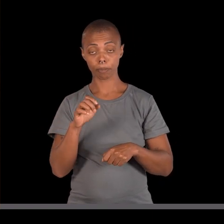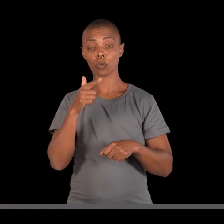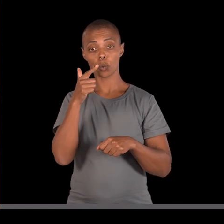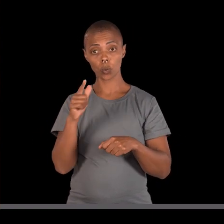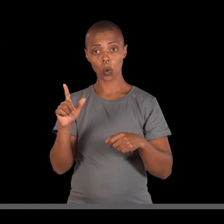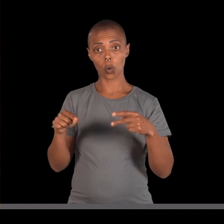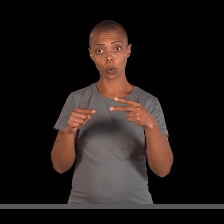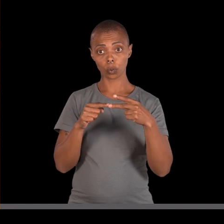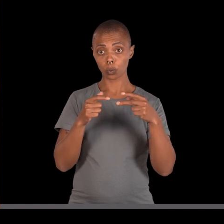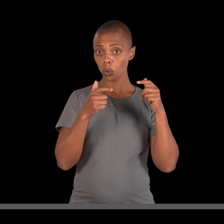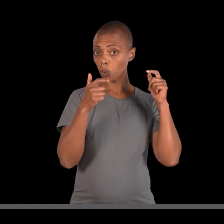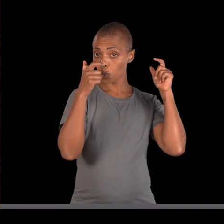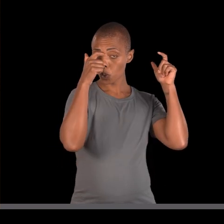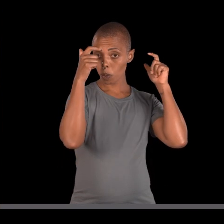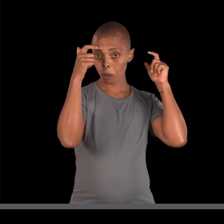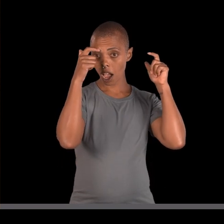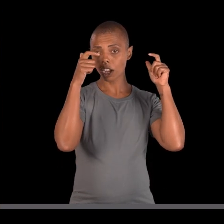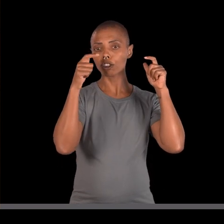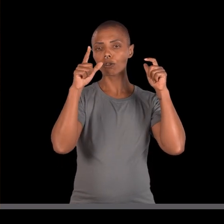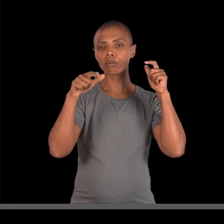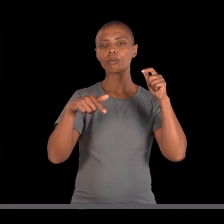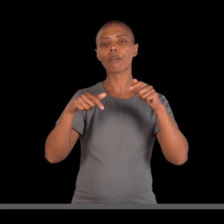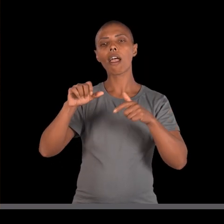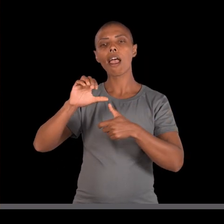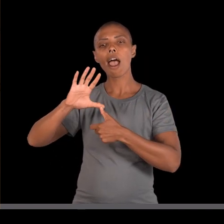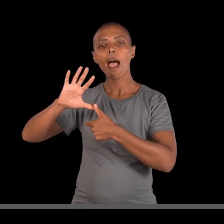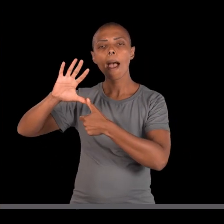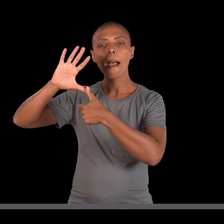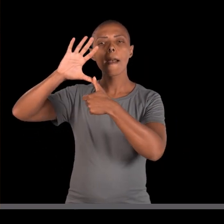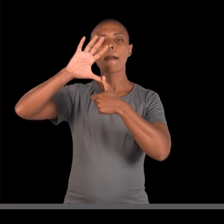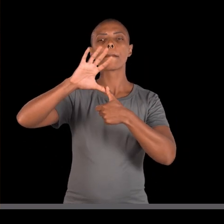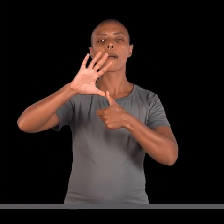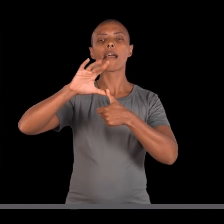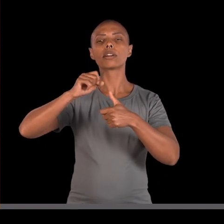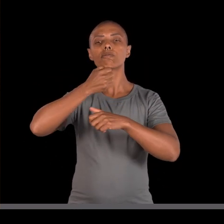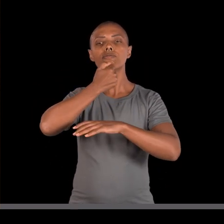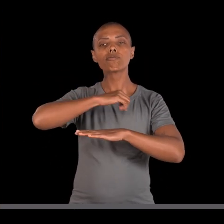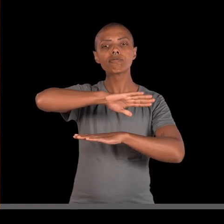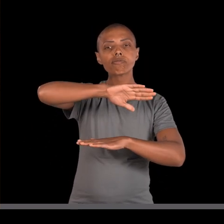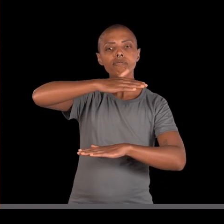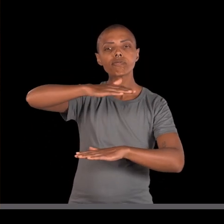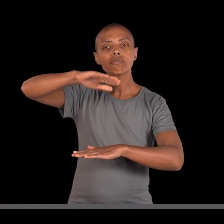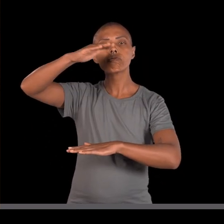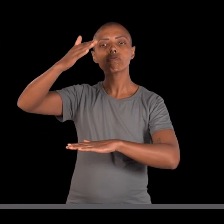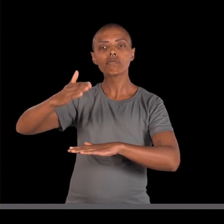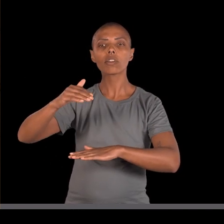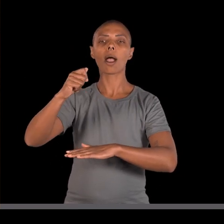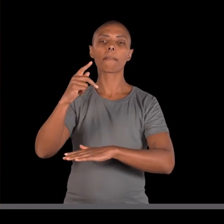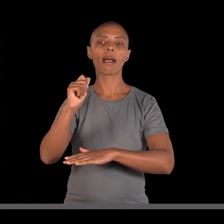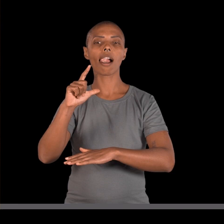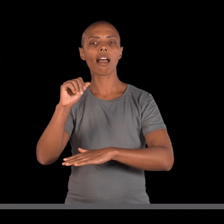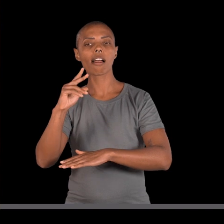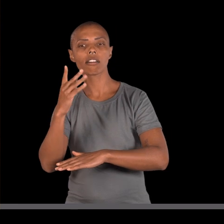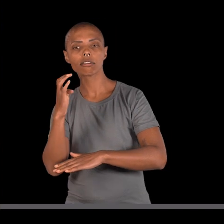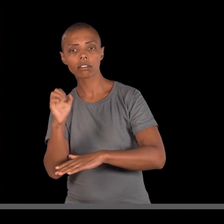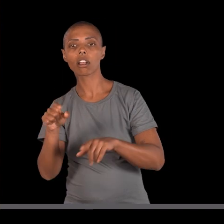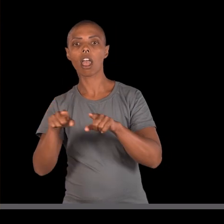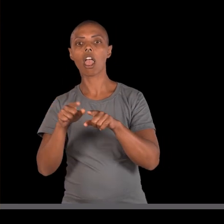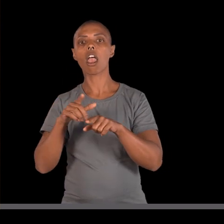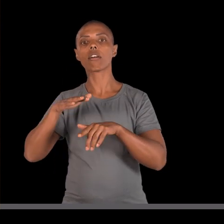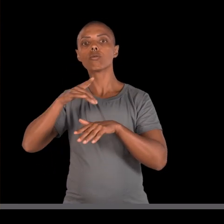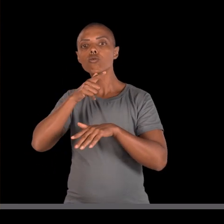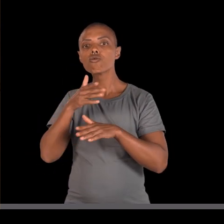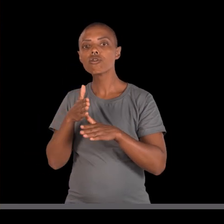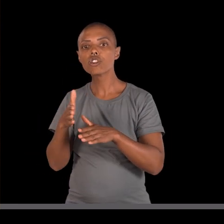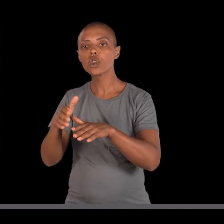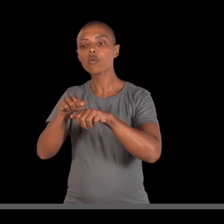hidrográfica da América do Norte, nascentes dos Apalaches a leste e nas montanhas rochosas a oeste, destaca-se por Mississippi e os seus